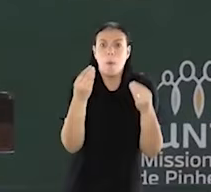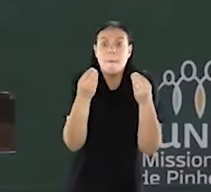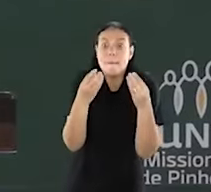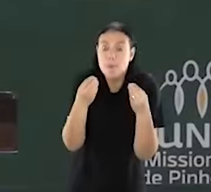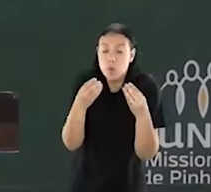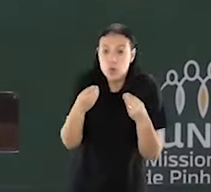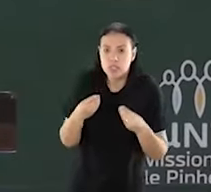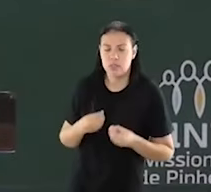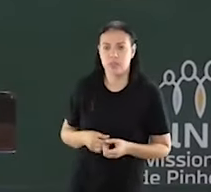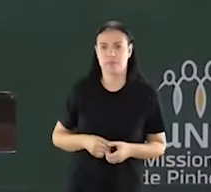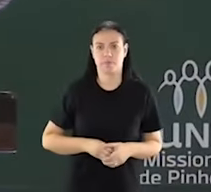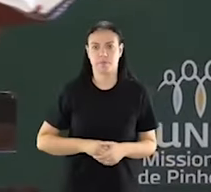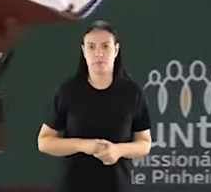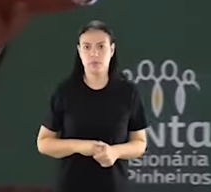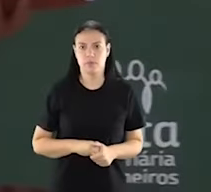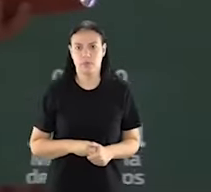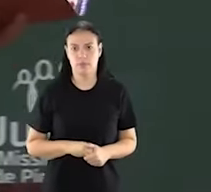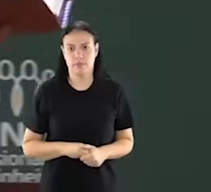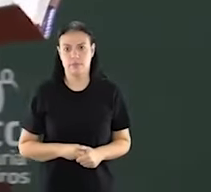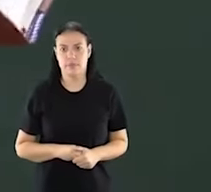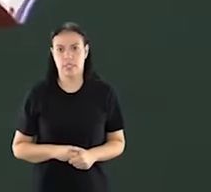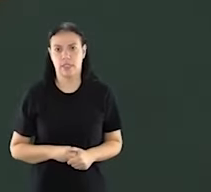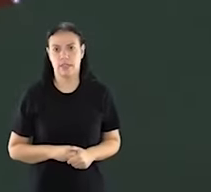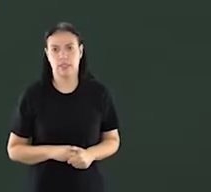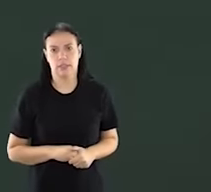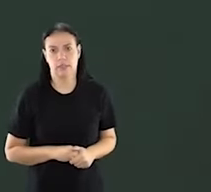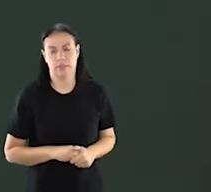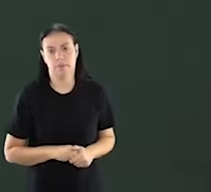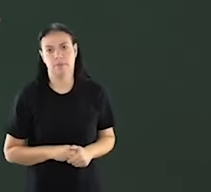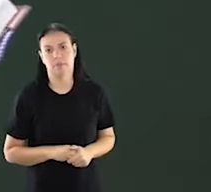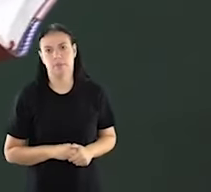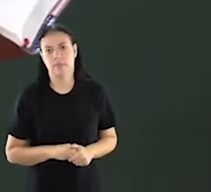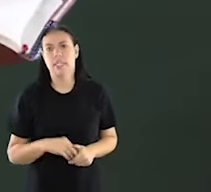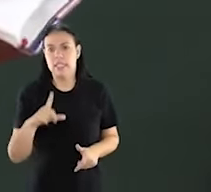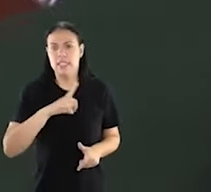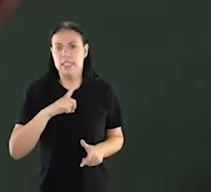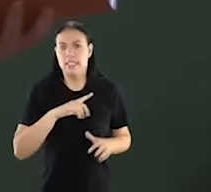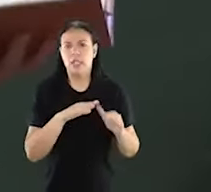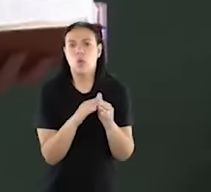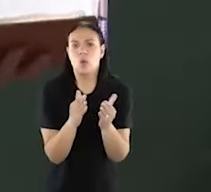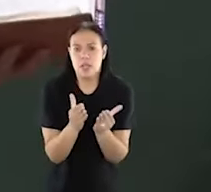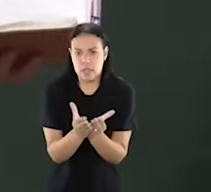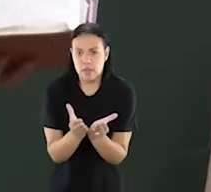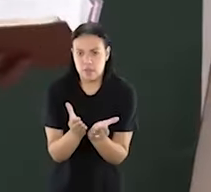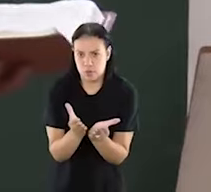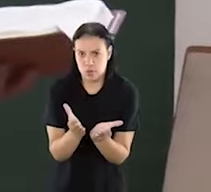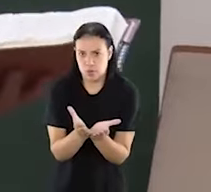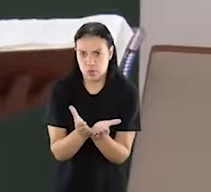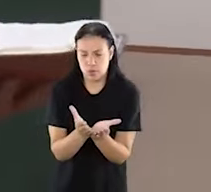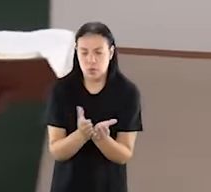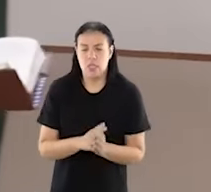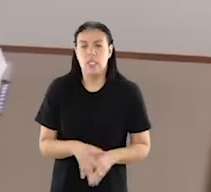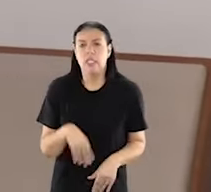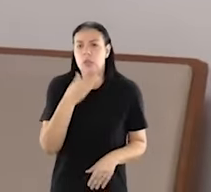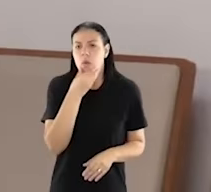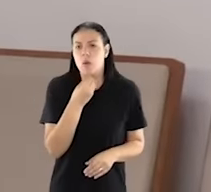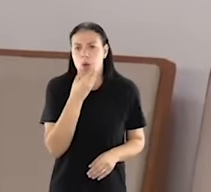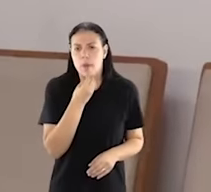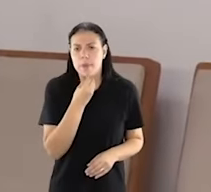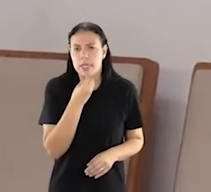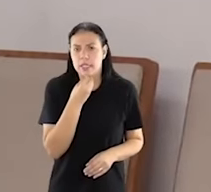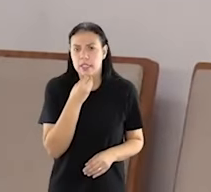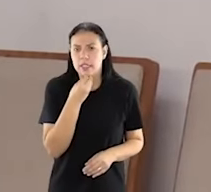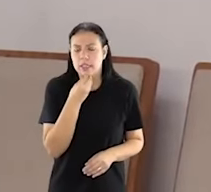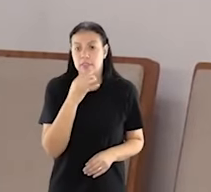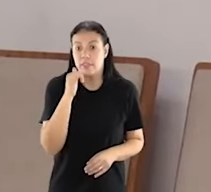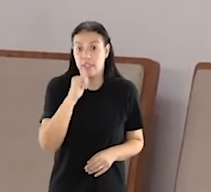do que nós o fazemos. Para vocês terem uma ideia, no livro A Encruzilhada do Ocidente, Marius Barr disse que o